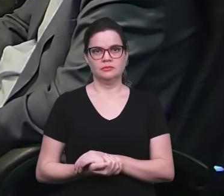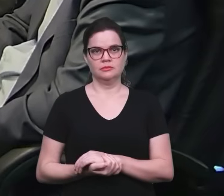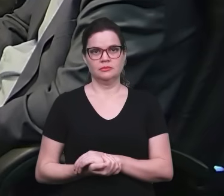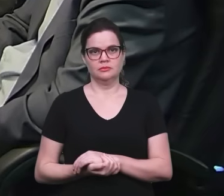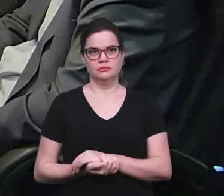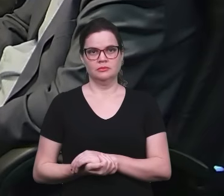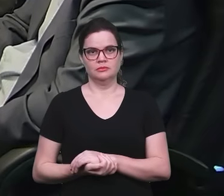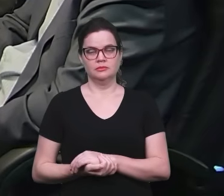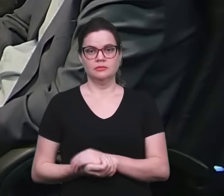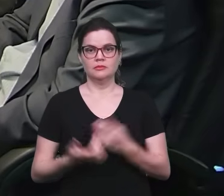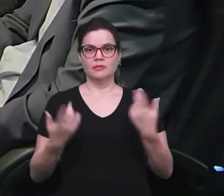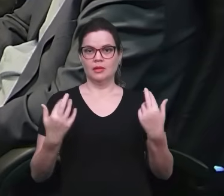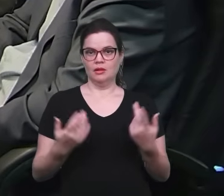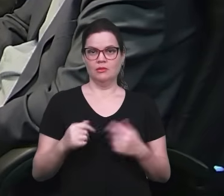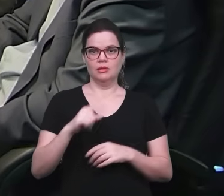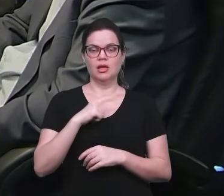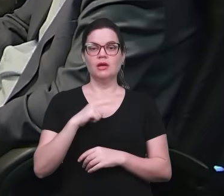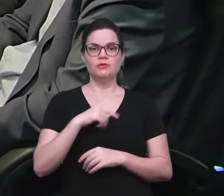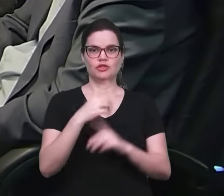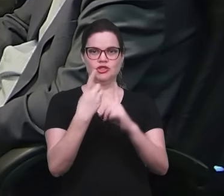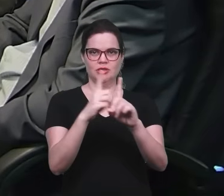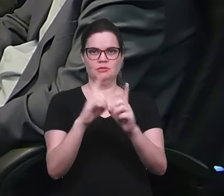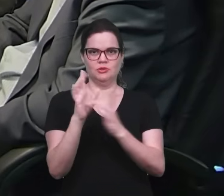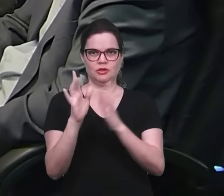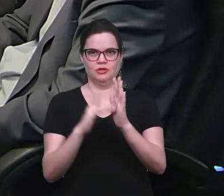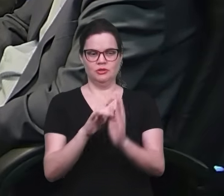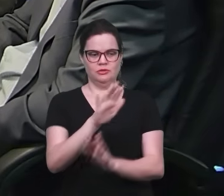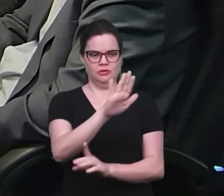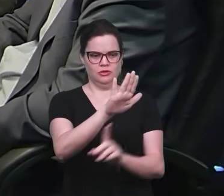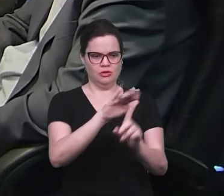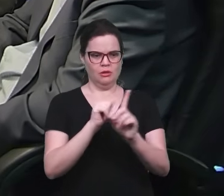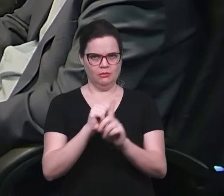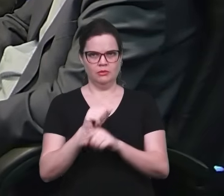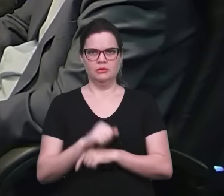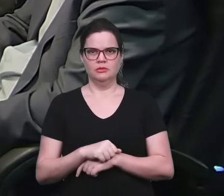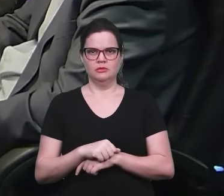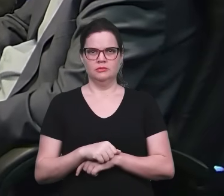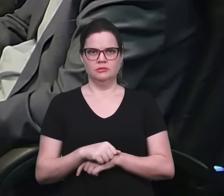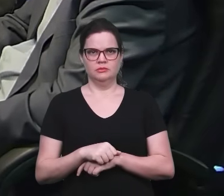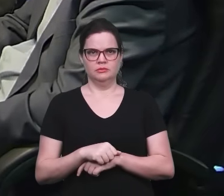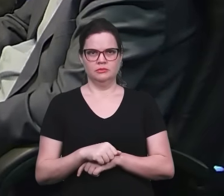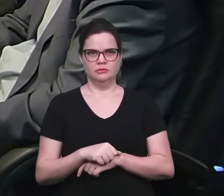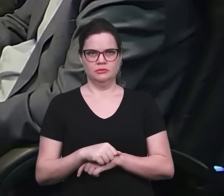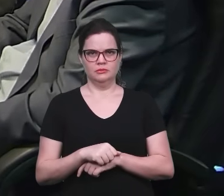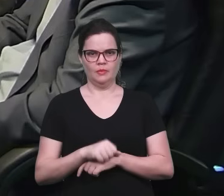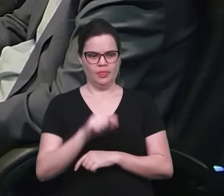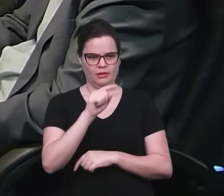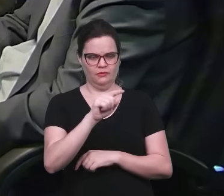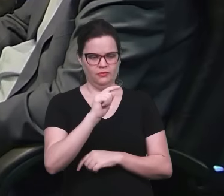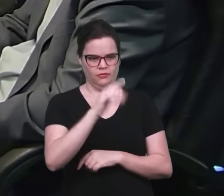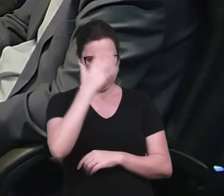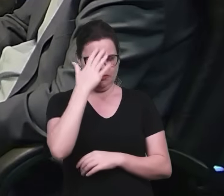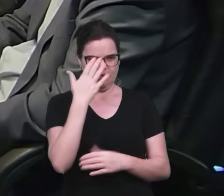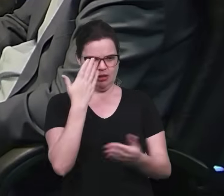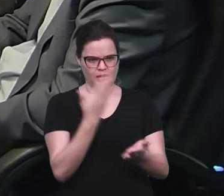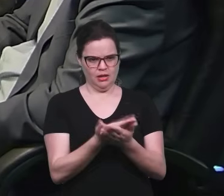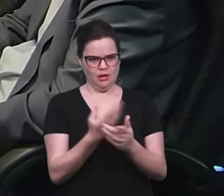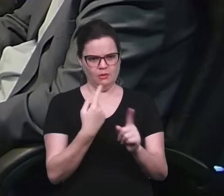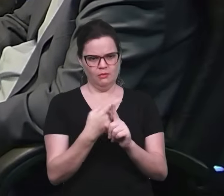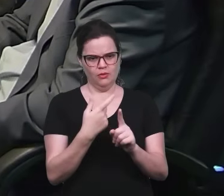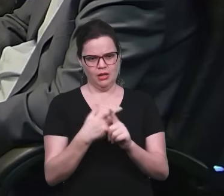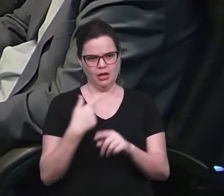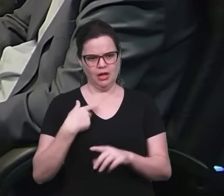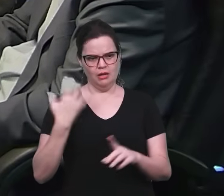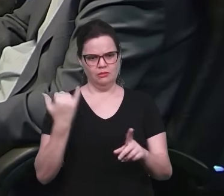um discípulo que foi chamado, falou assim, ó, você creu porque eu te vi falei que te vi debaixo da